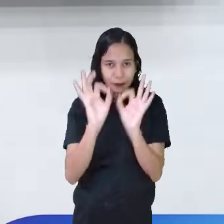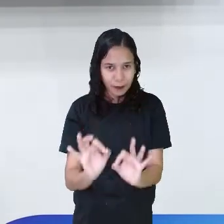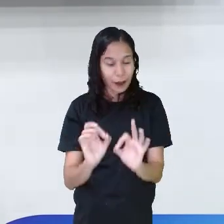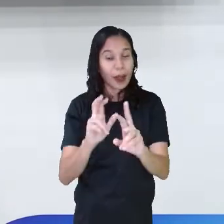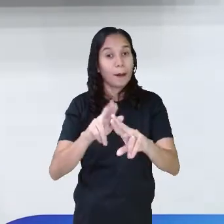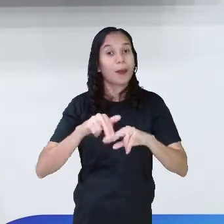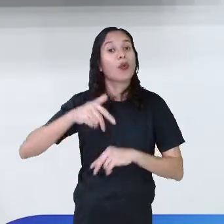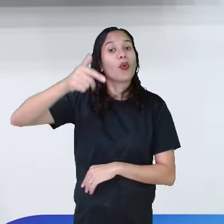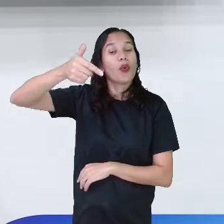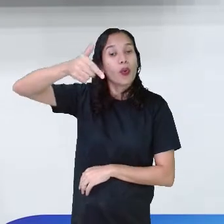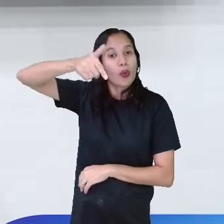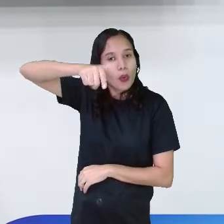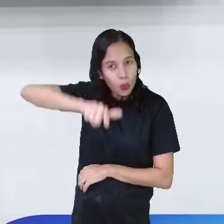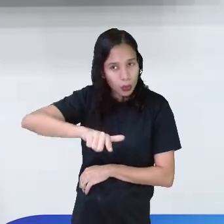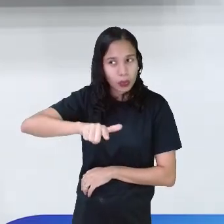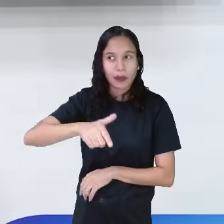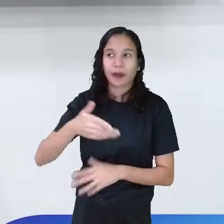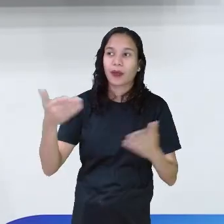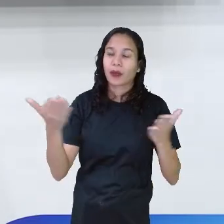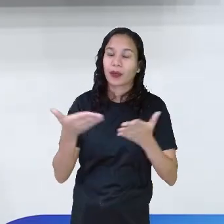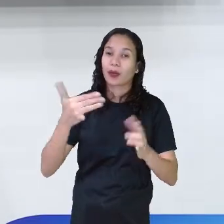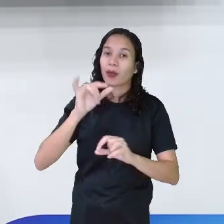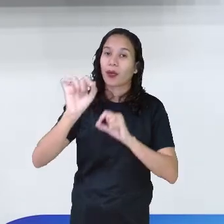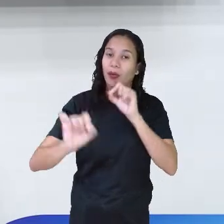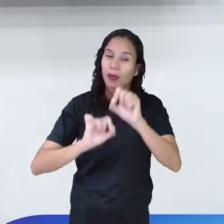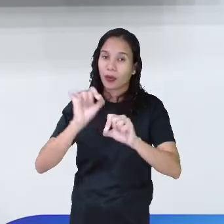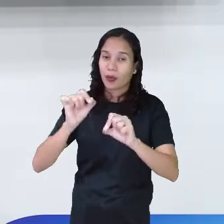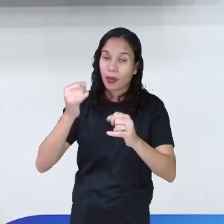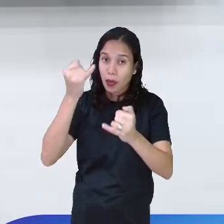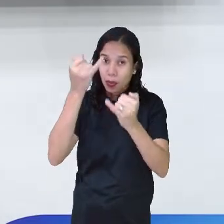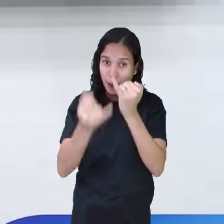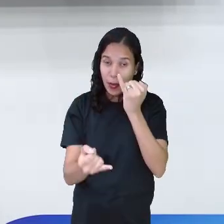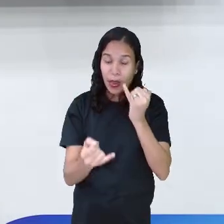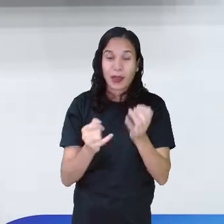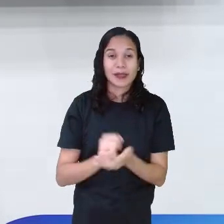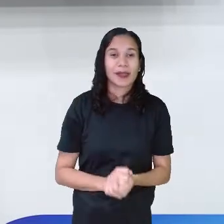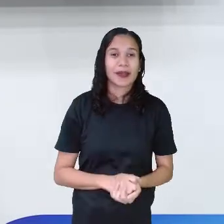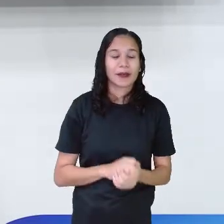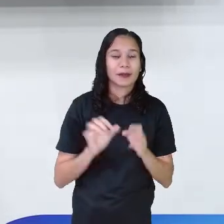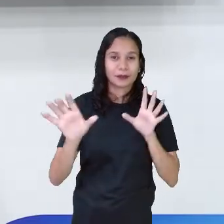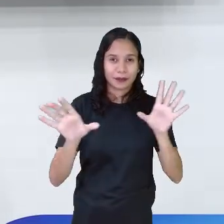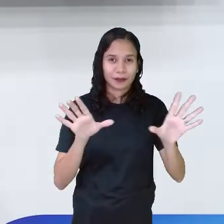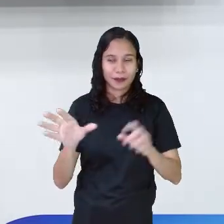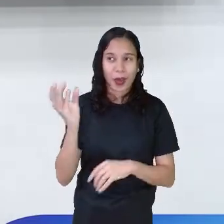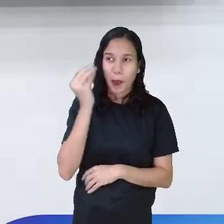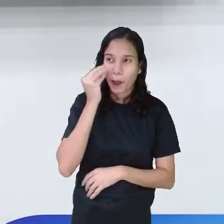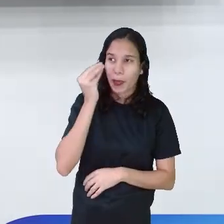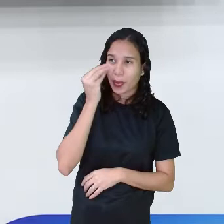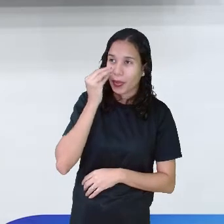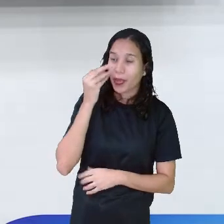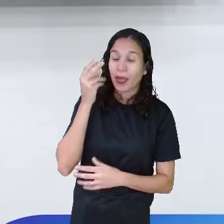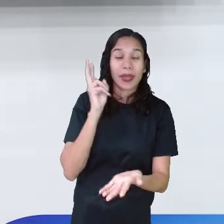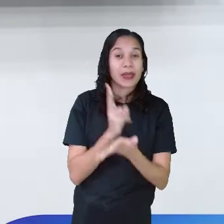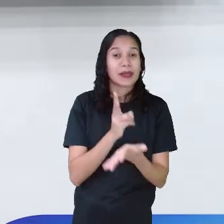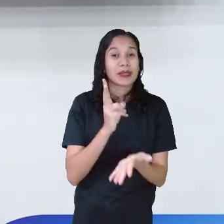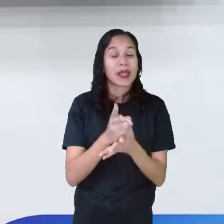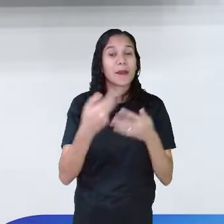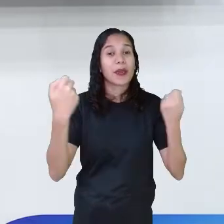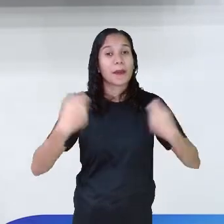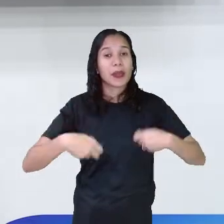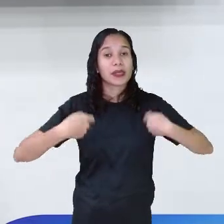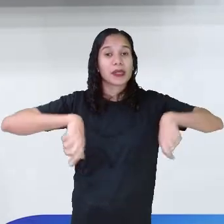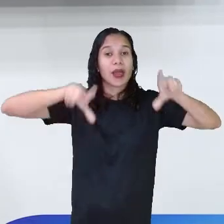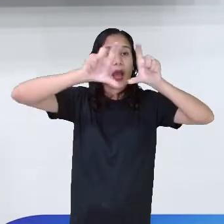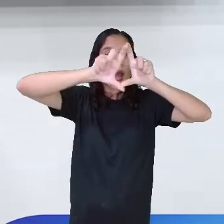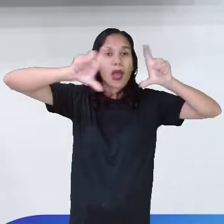Então, mais uma vez, chegamos nas semelhanças, perdão. Observem aí, toda reportagem, ela